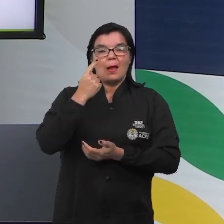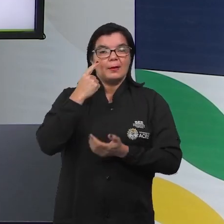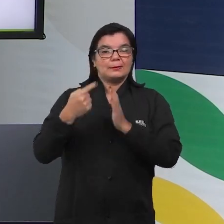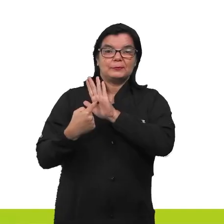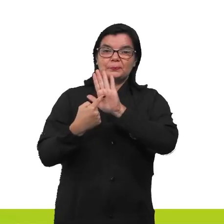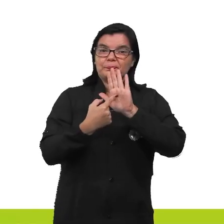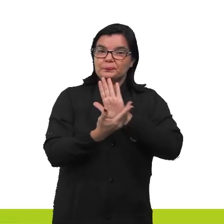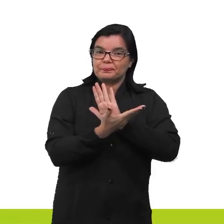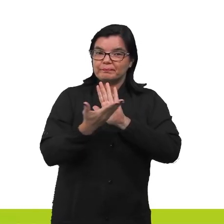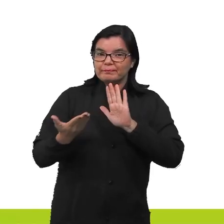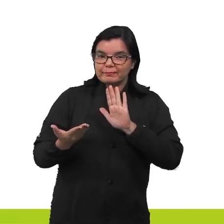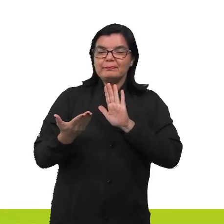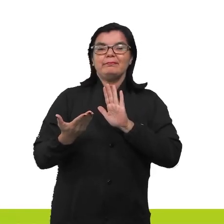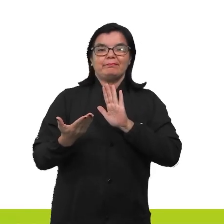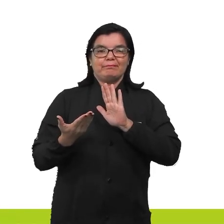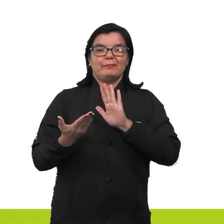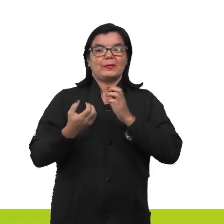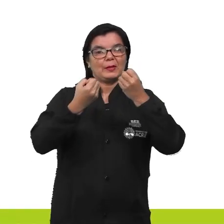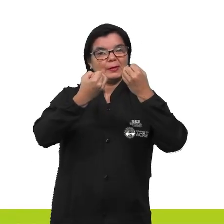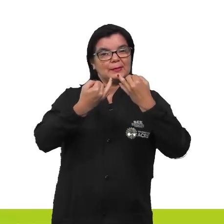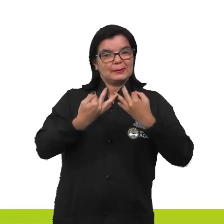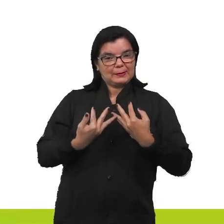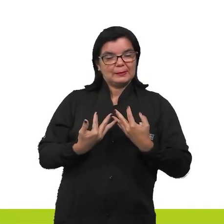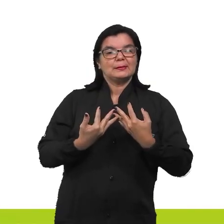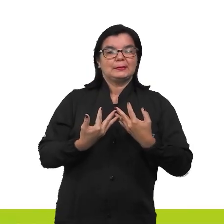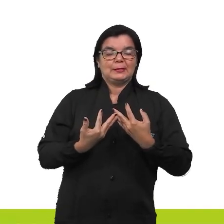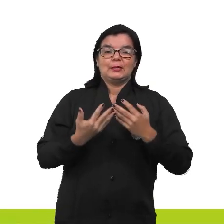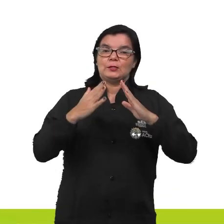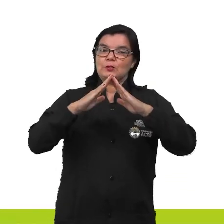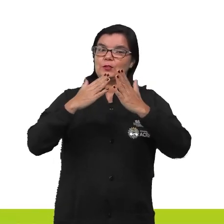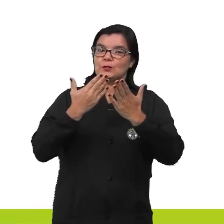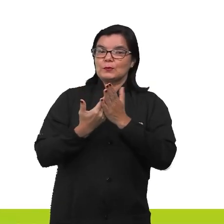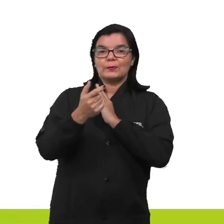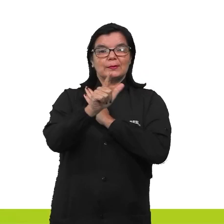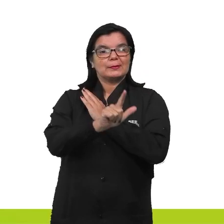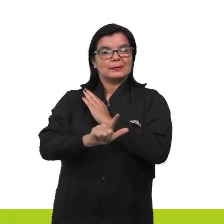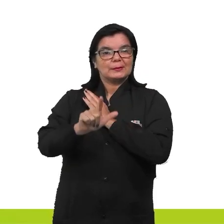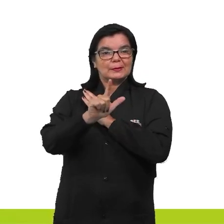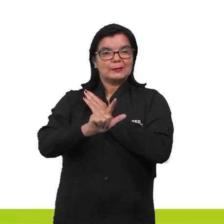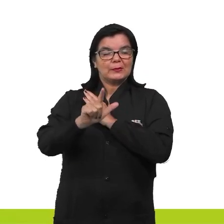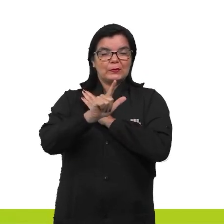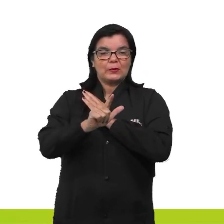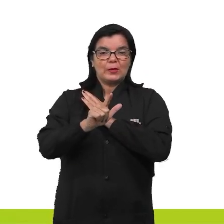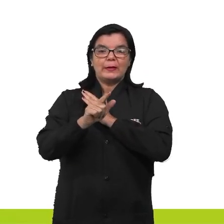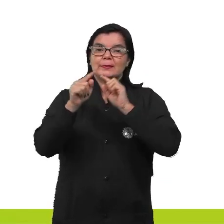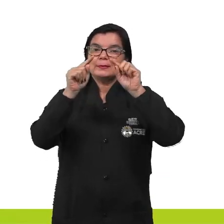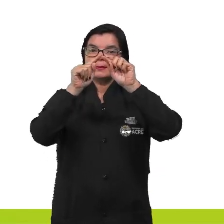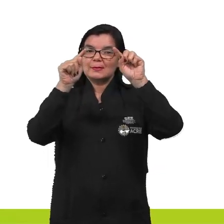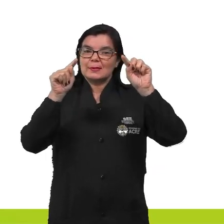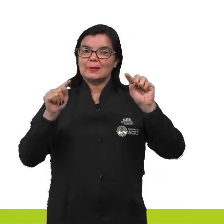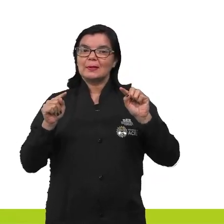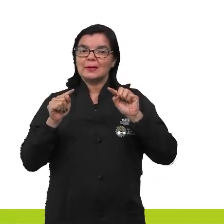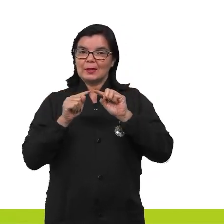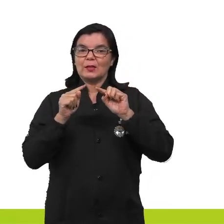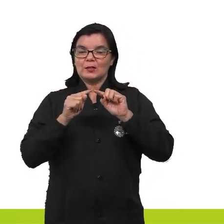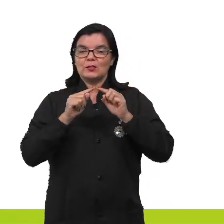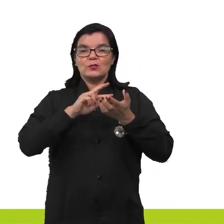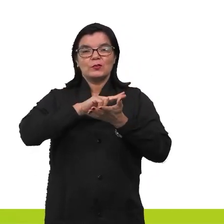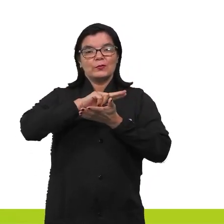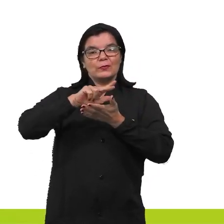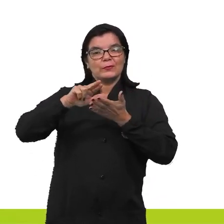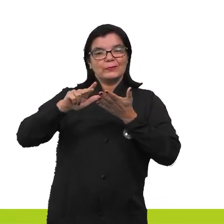para vocês, falando aí de escolas literárias, esse quadro aí das escolas